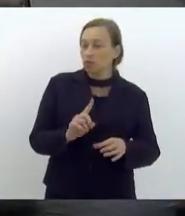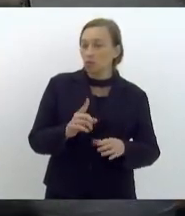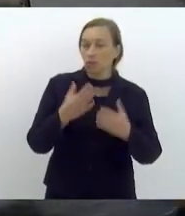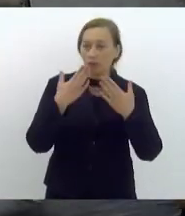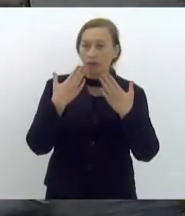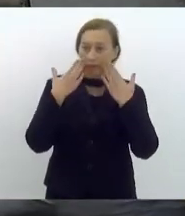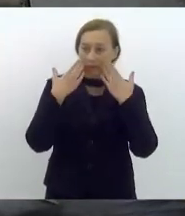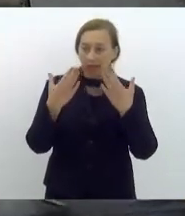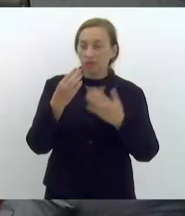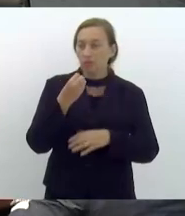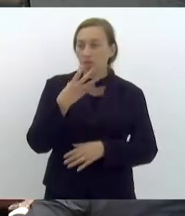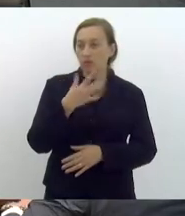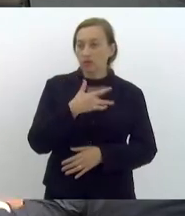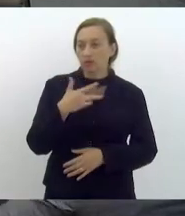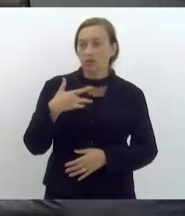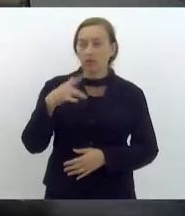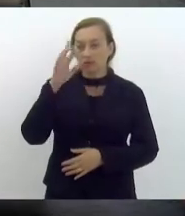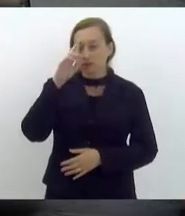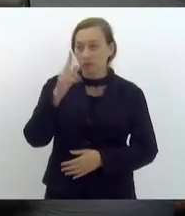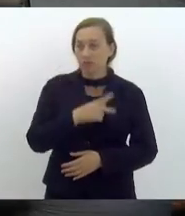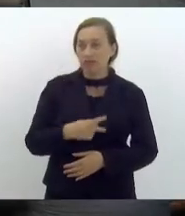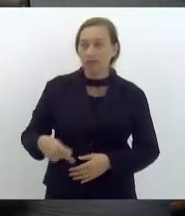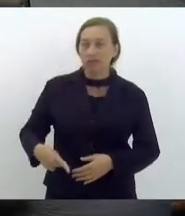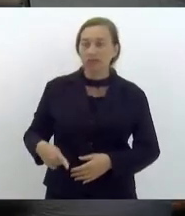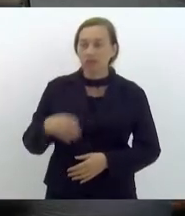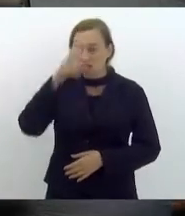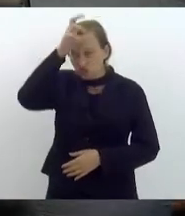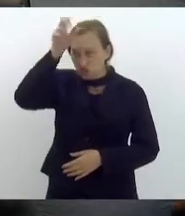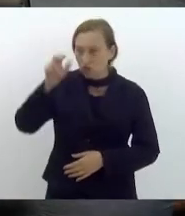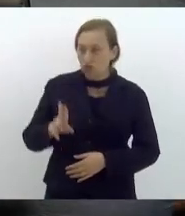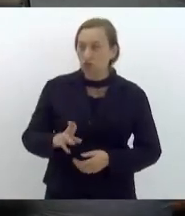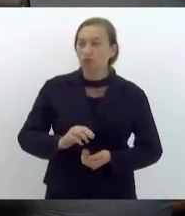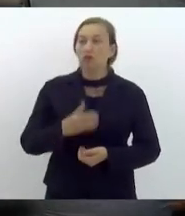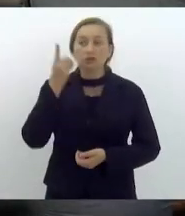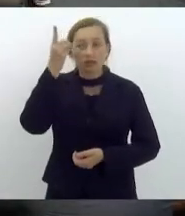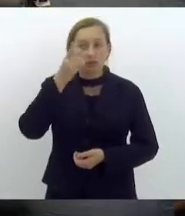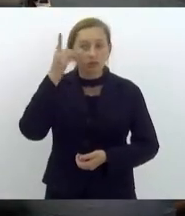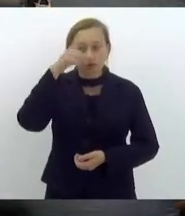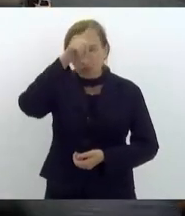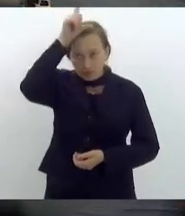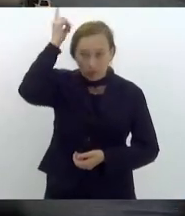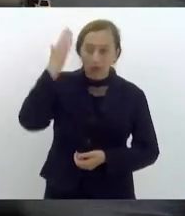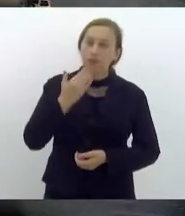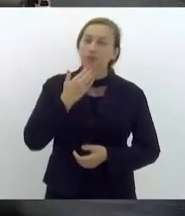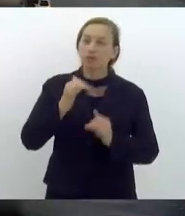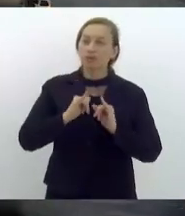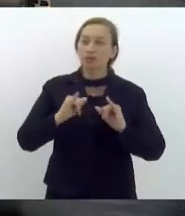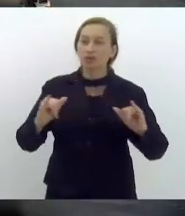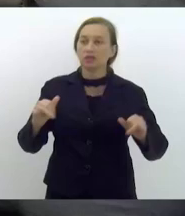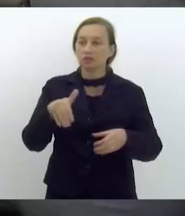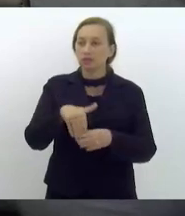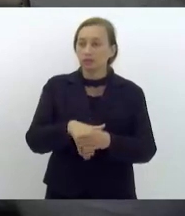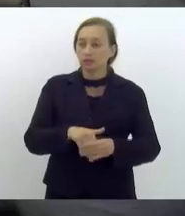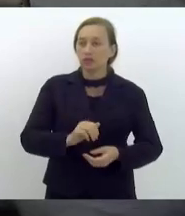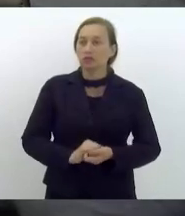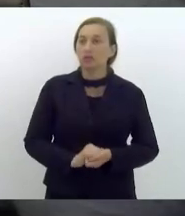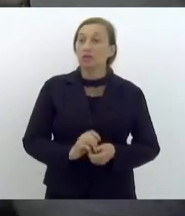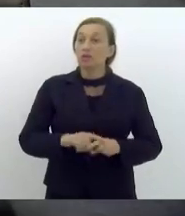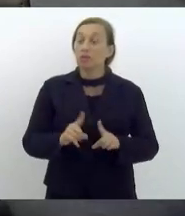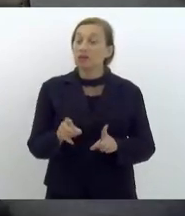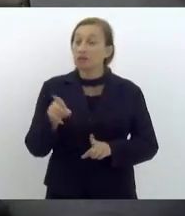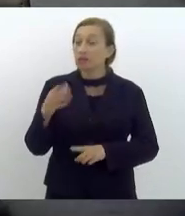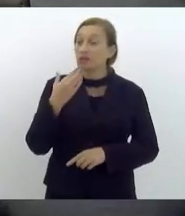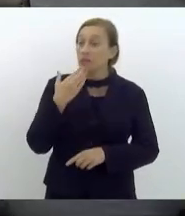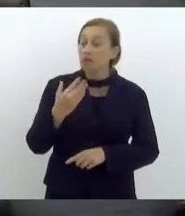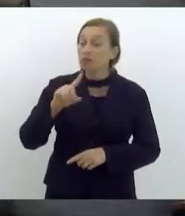Saúde presidenta tia Ju o Deputado Luiz Paulo pediu declaração de voto mas ele pediu